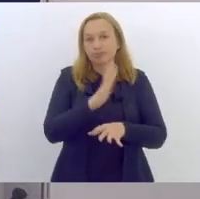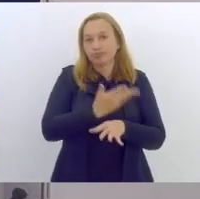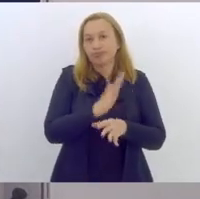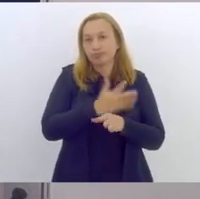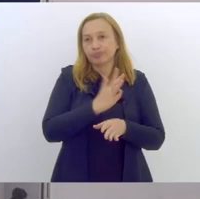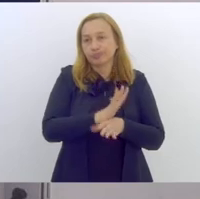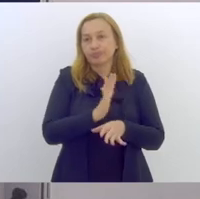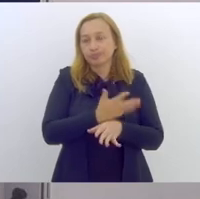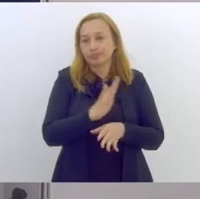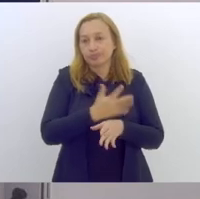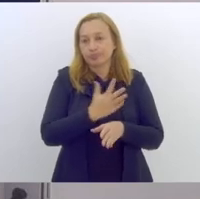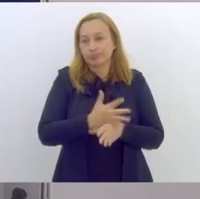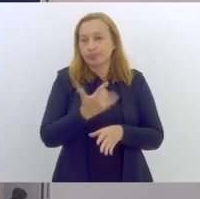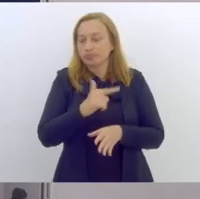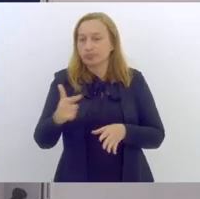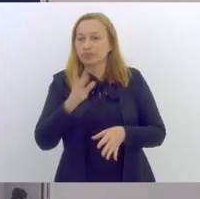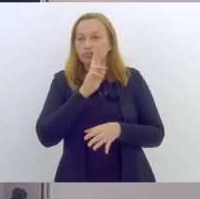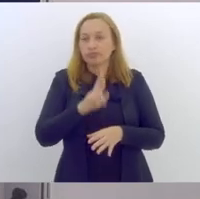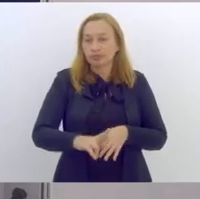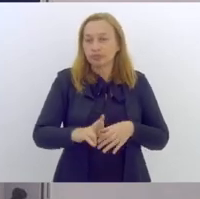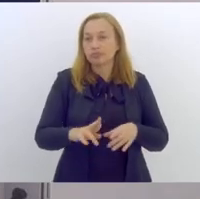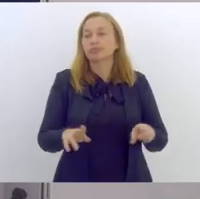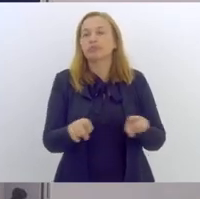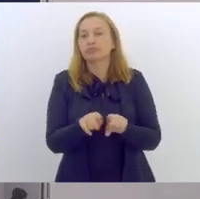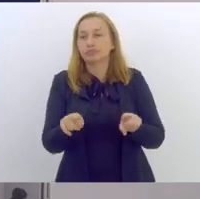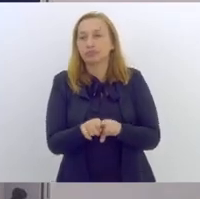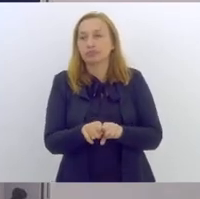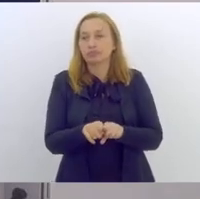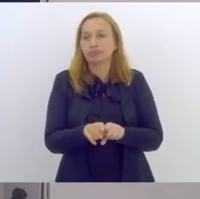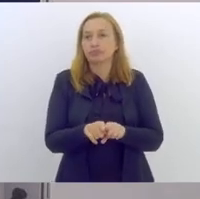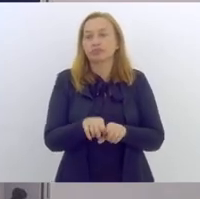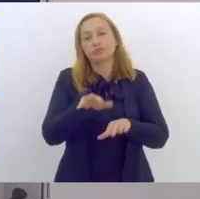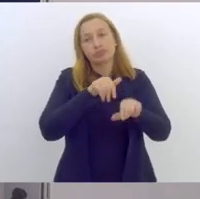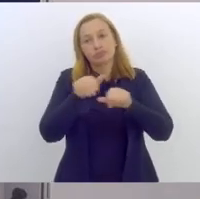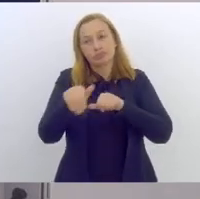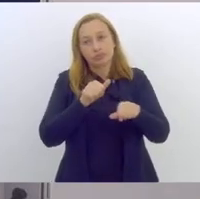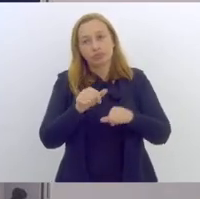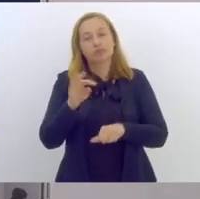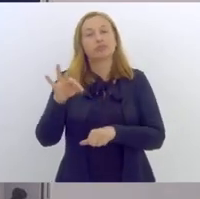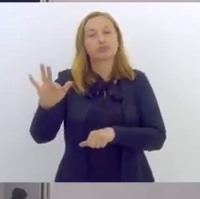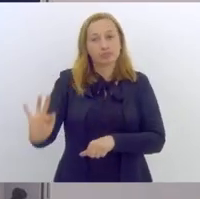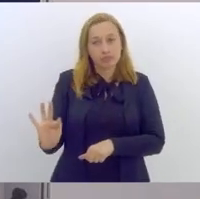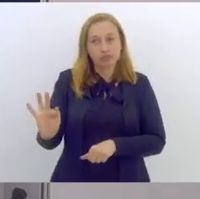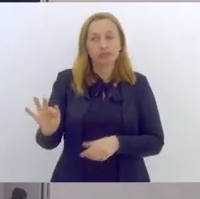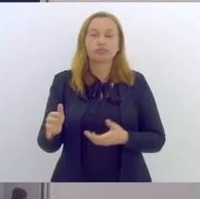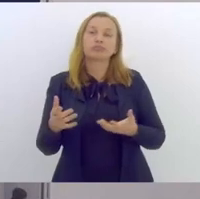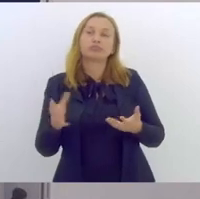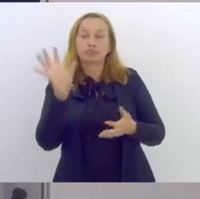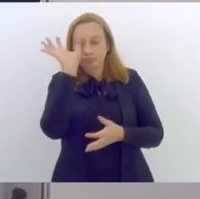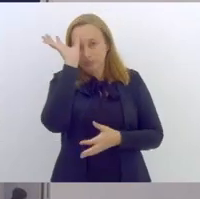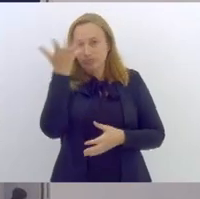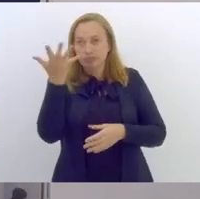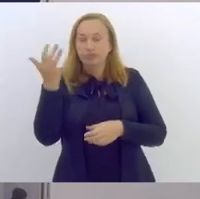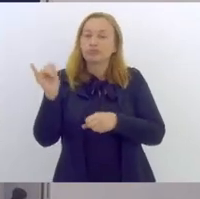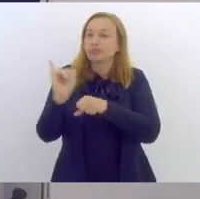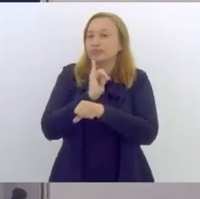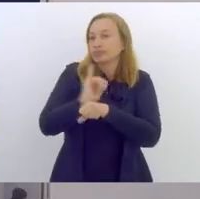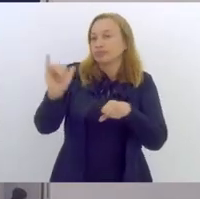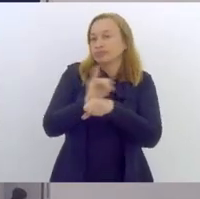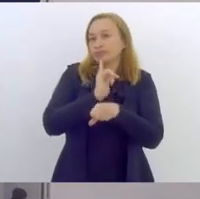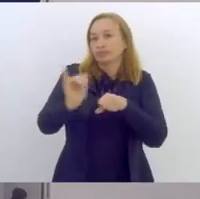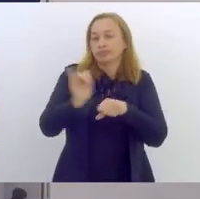sem fim e essa questão da intercessão dos cargos se puder achar uma solução administrativa